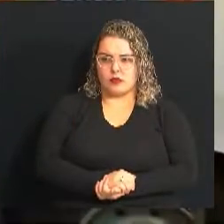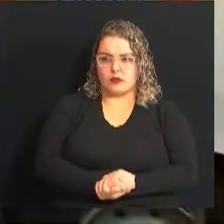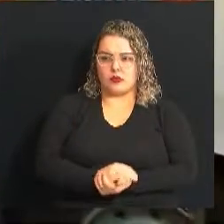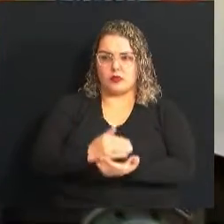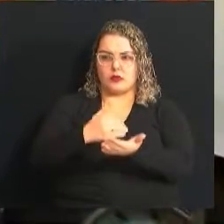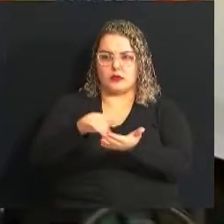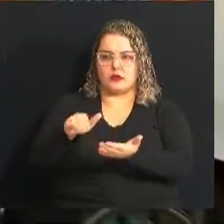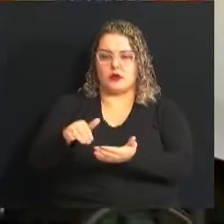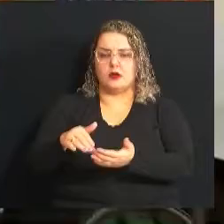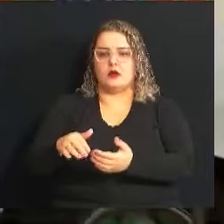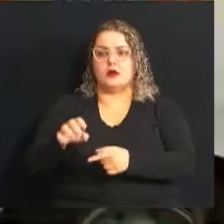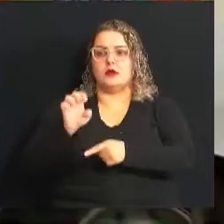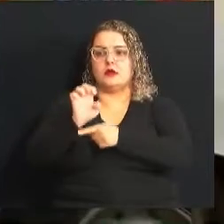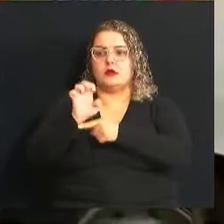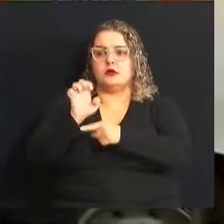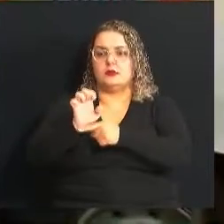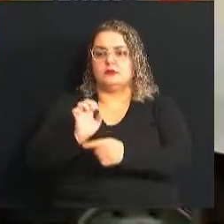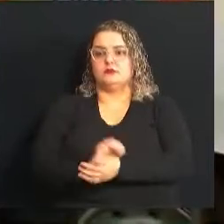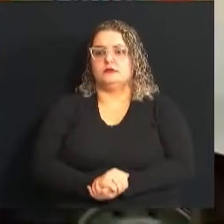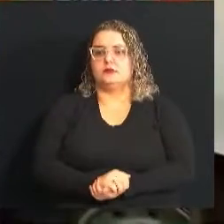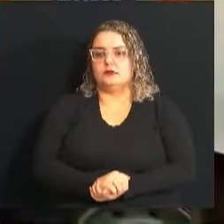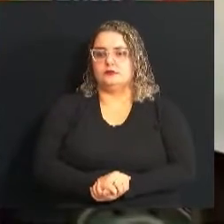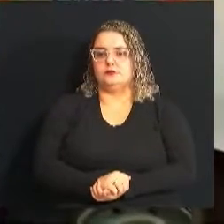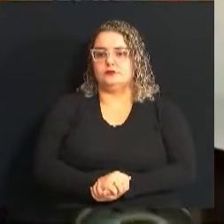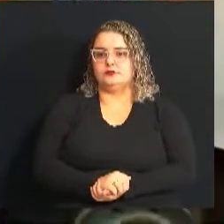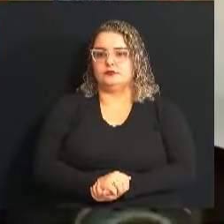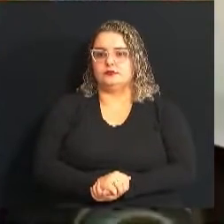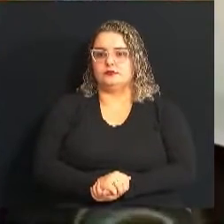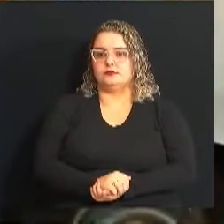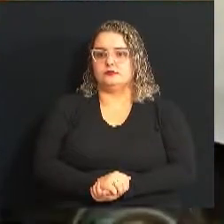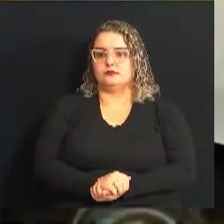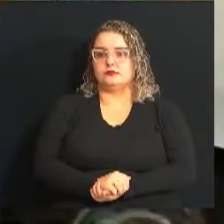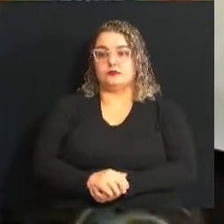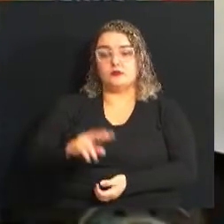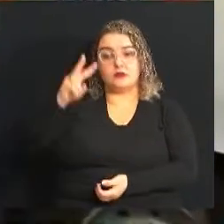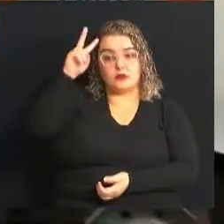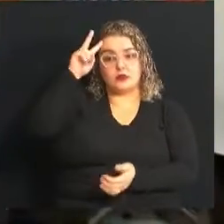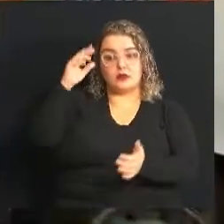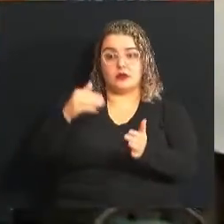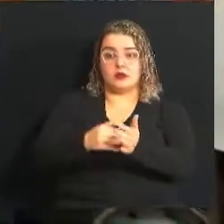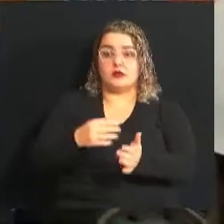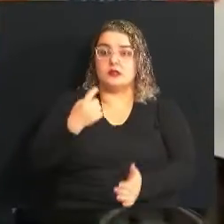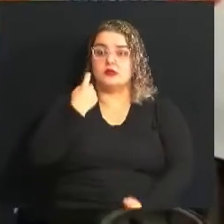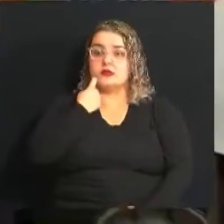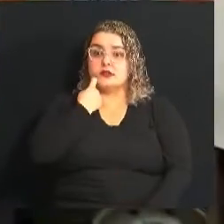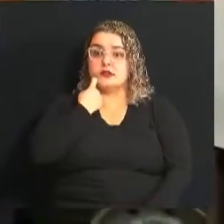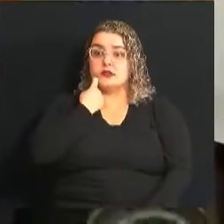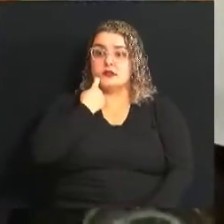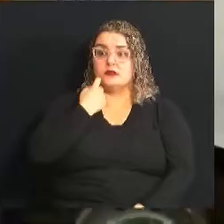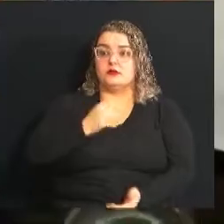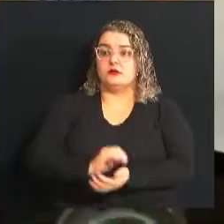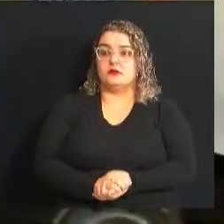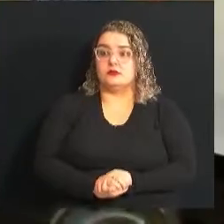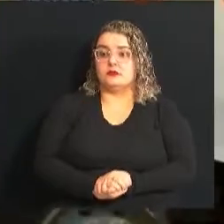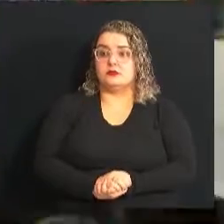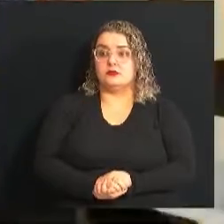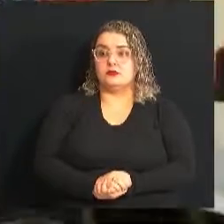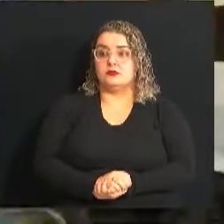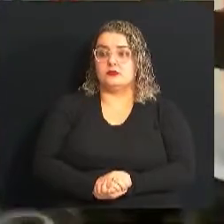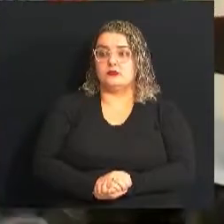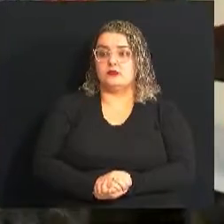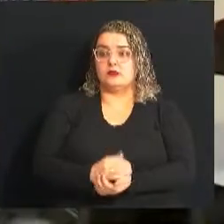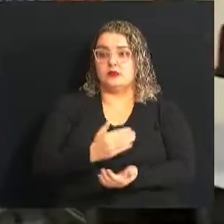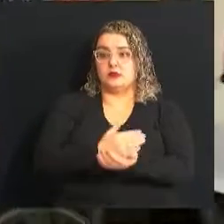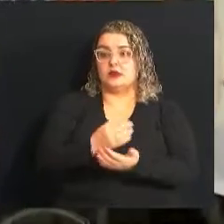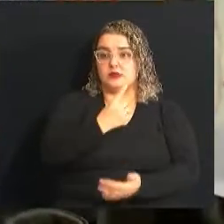Estado e nós funcionamos segunda a sexta. O início, como eu falei, é às 11 horas e o final